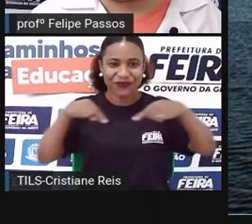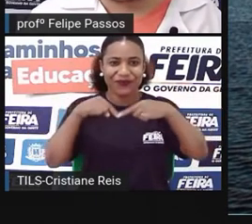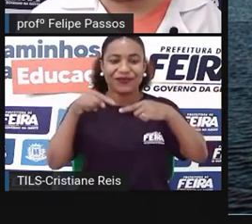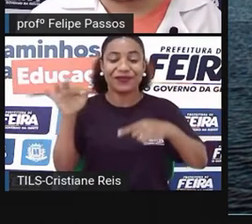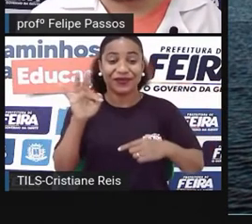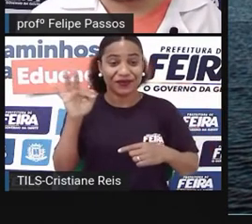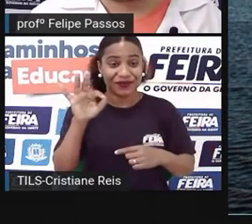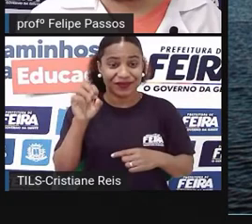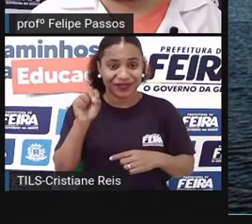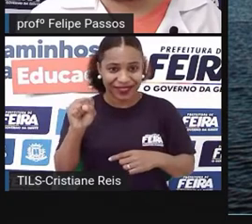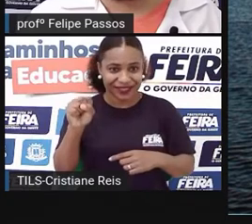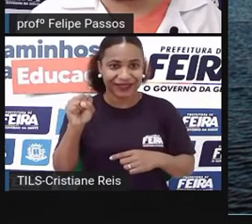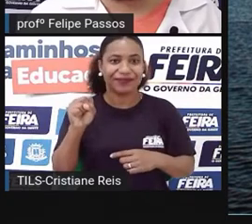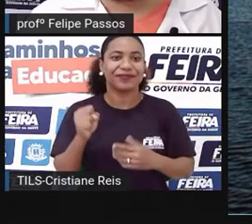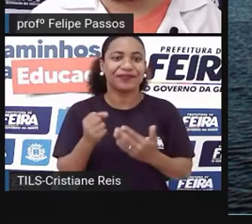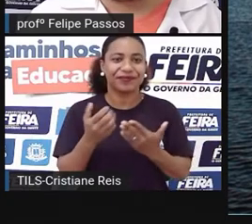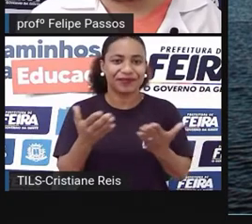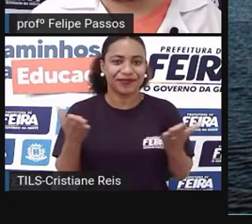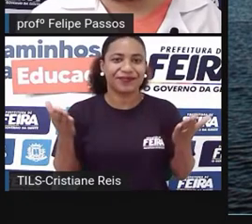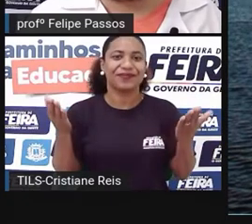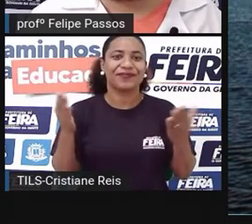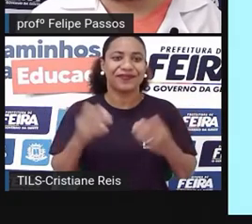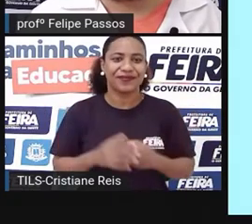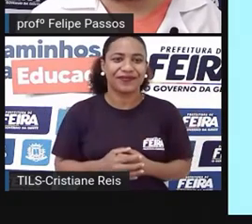E aí o drone está mais ou menos no meio da lagoa aí.